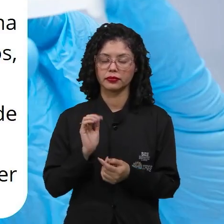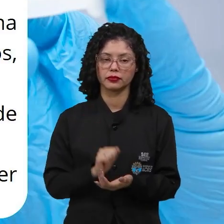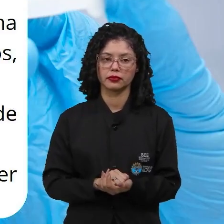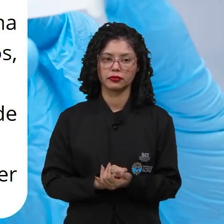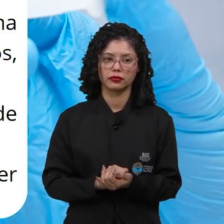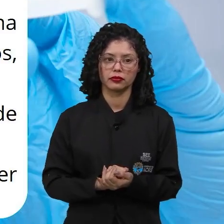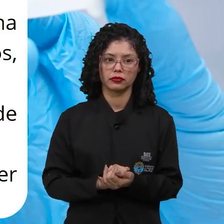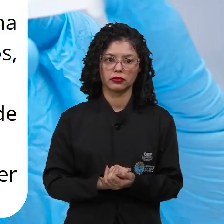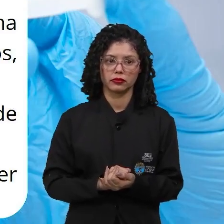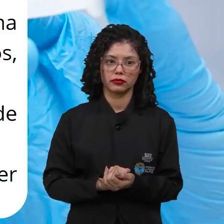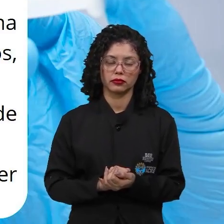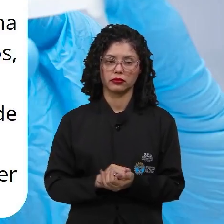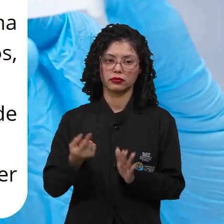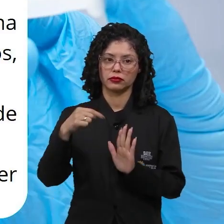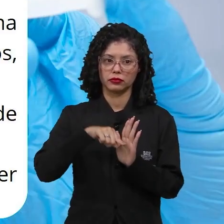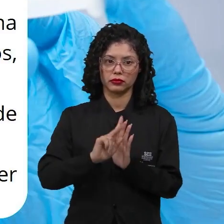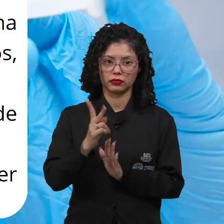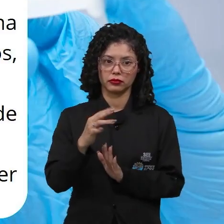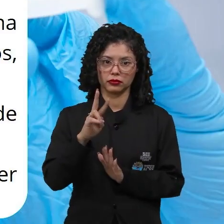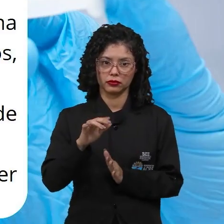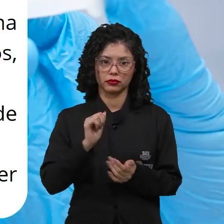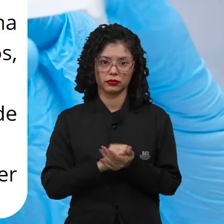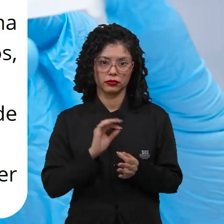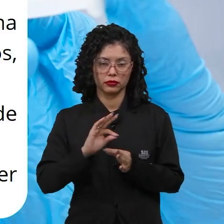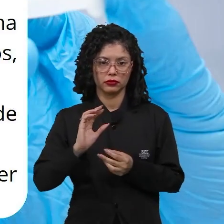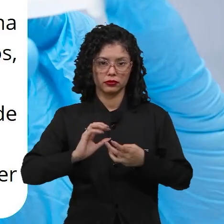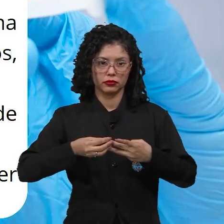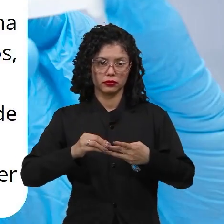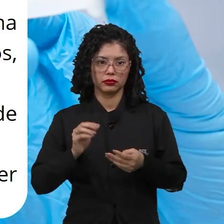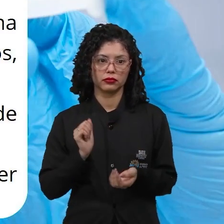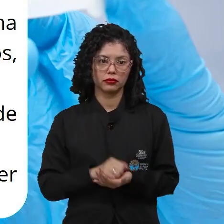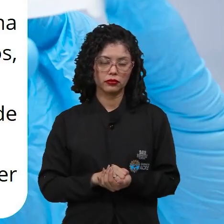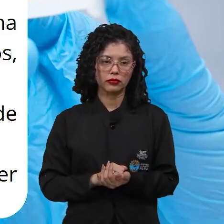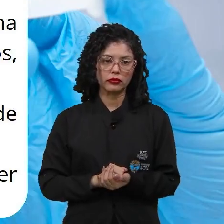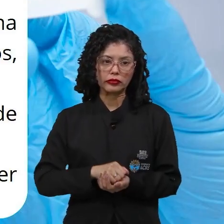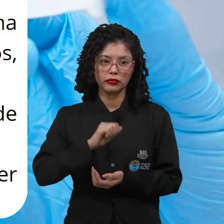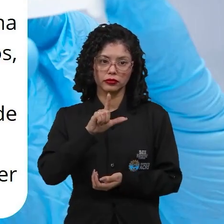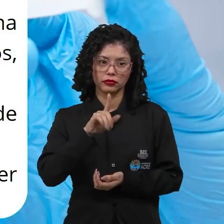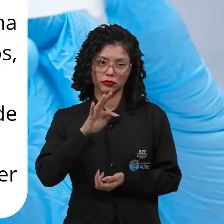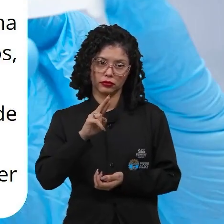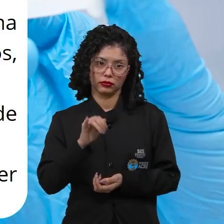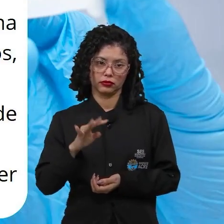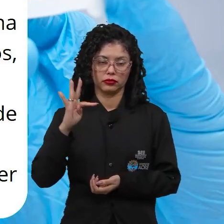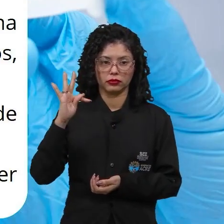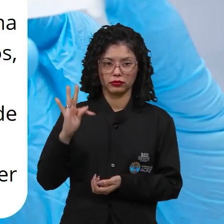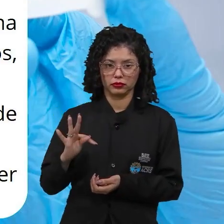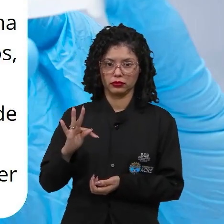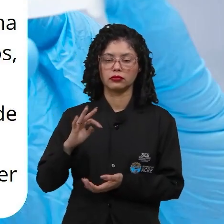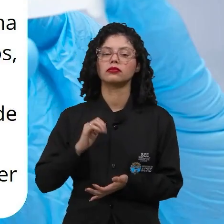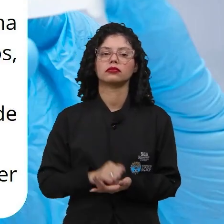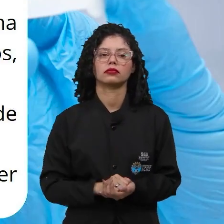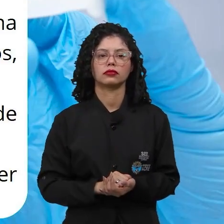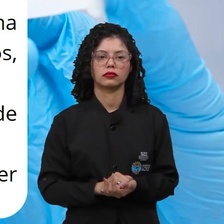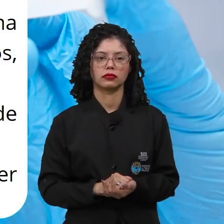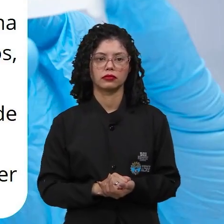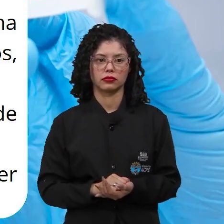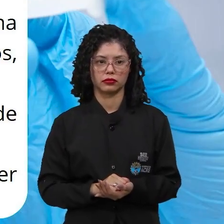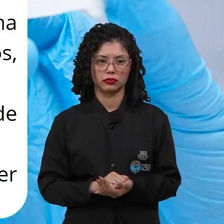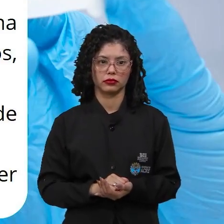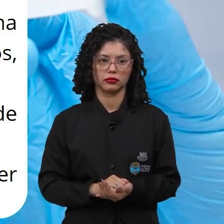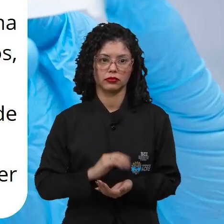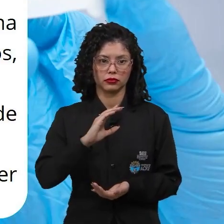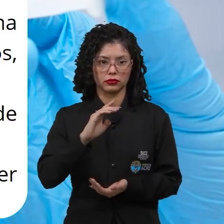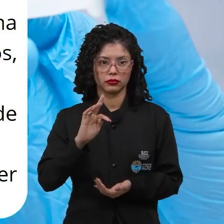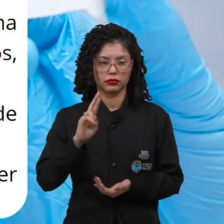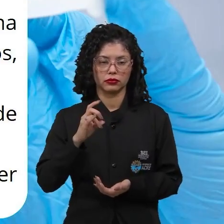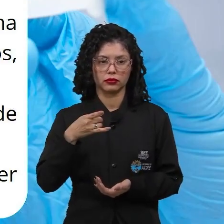B fala: imunidade humoral é mediada por uma célula efetora, o linfócito T